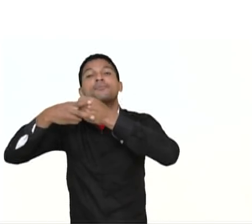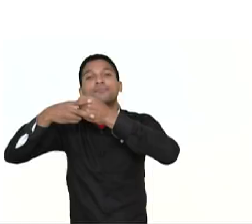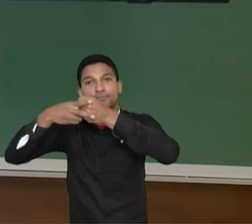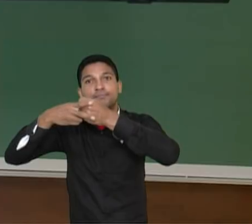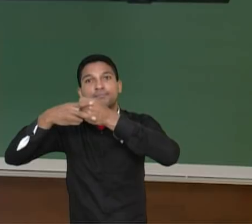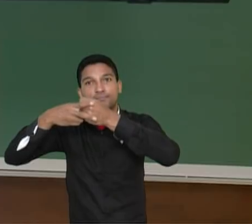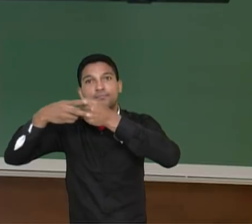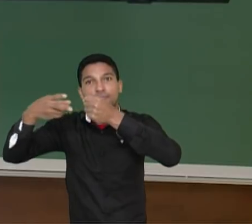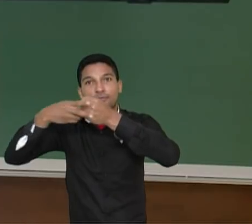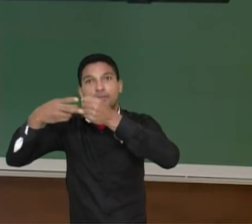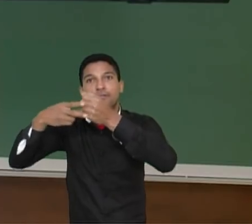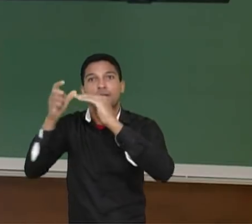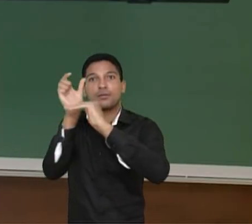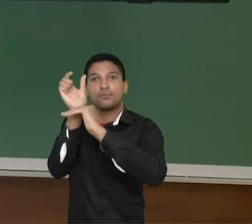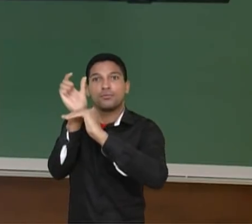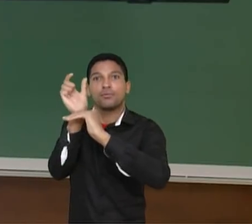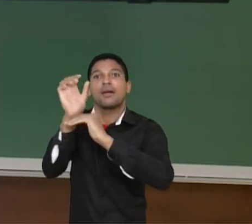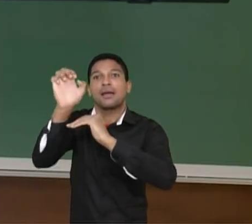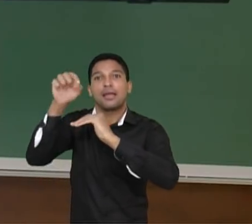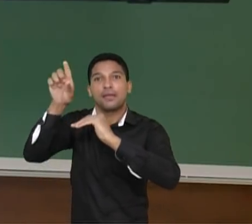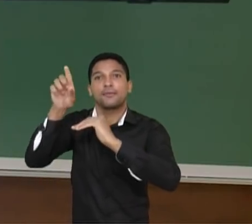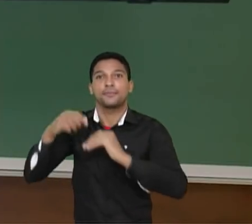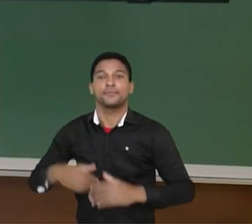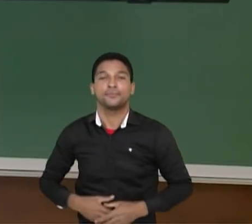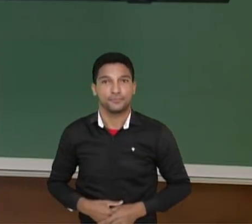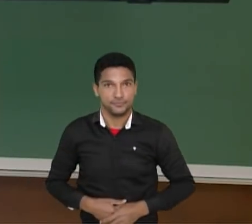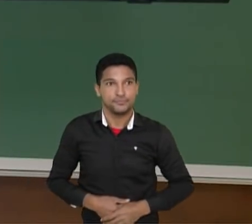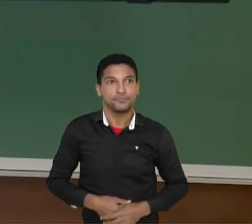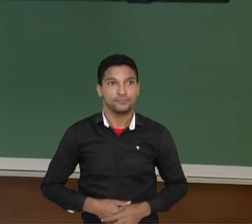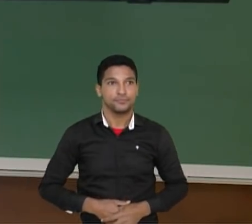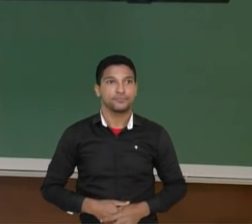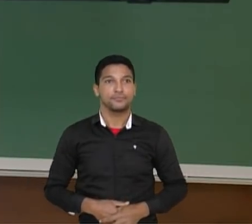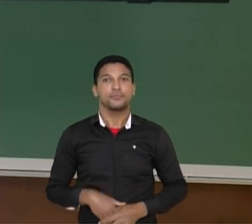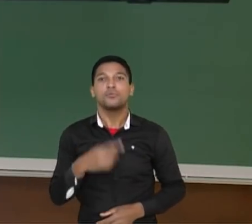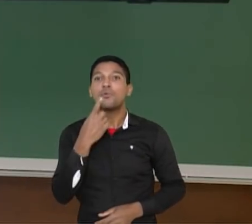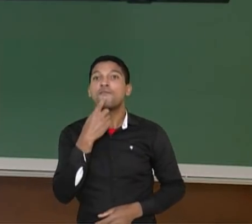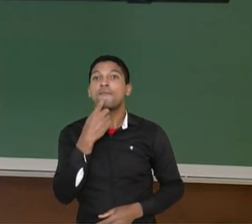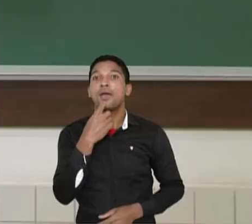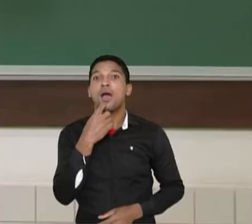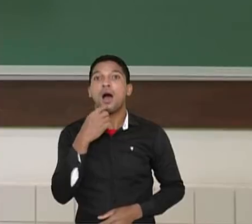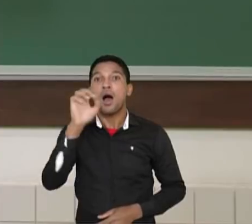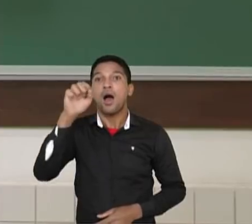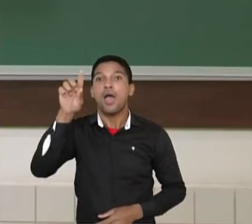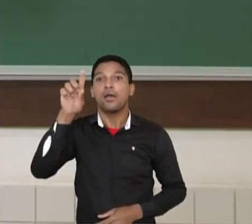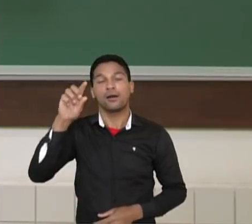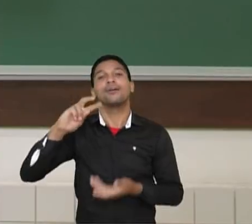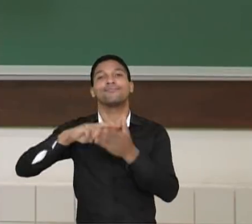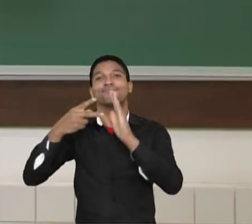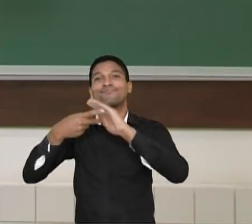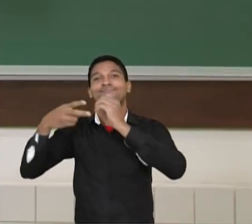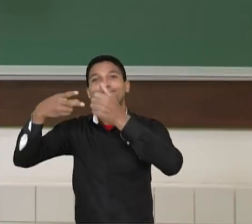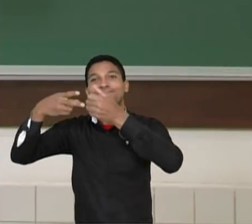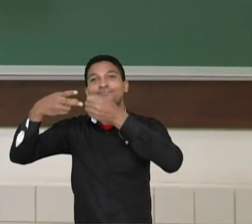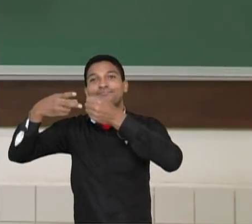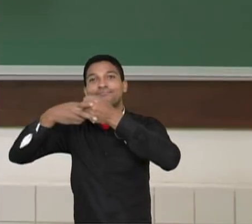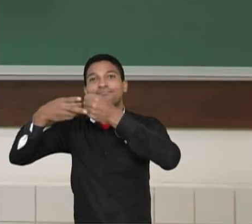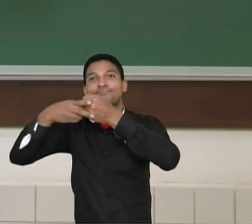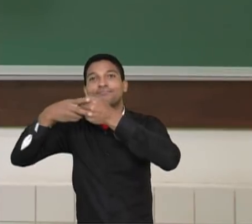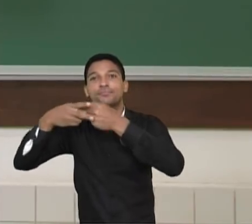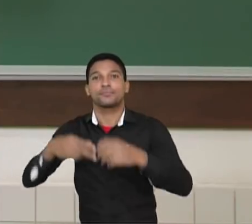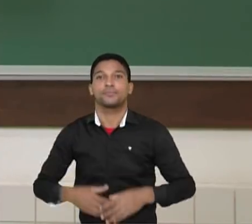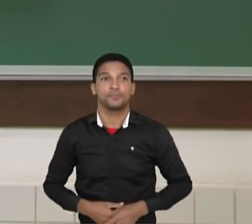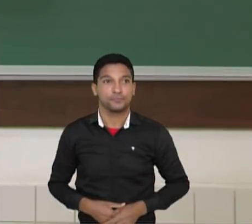destacado, marcando ali a presença do verbo, ok? Agora, nós temos que trabalhar um terceiro conceito. Qual seria